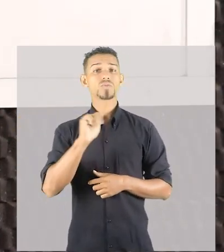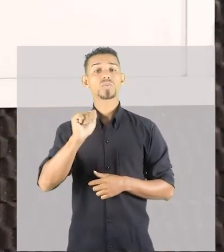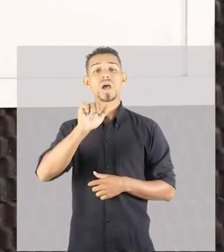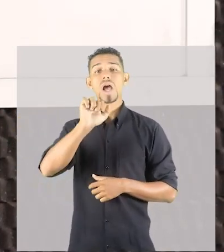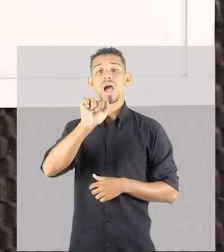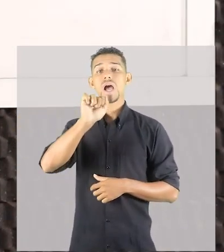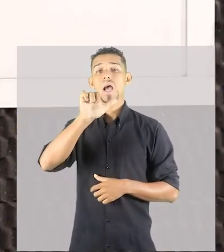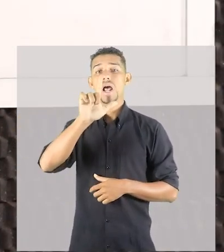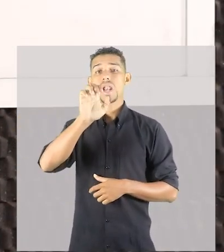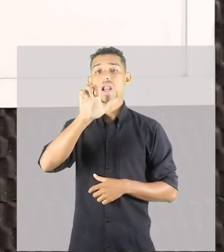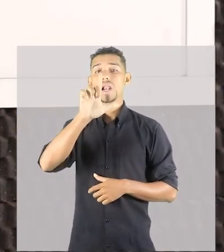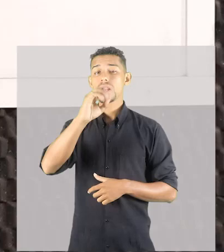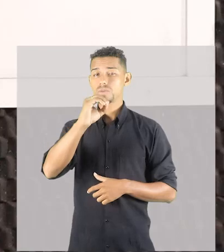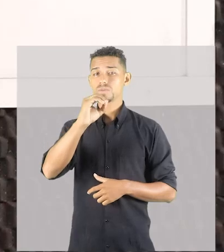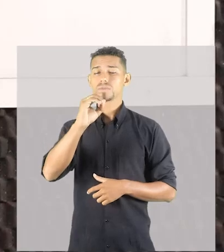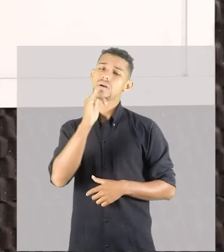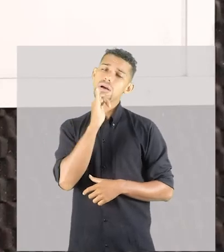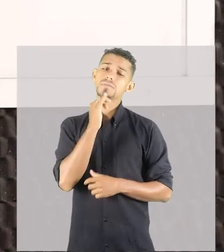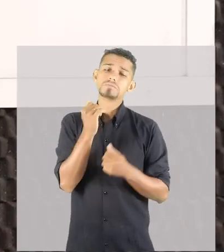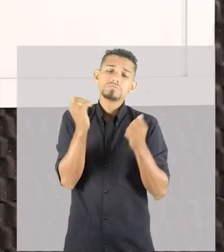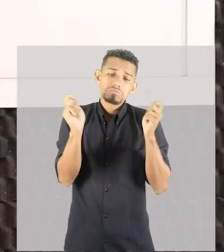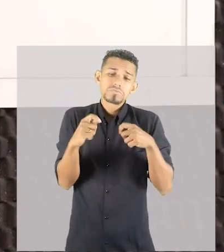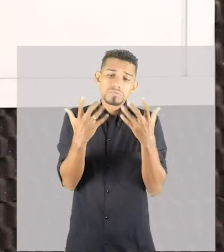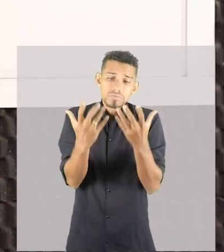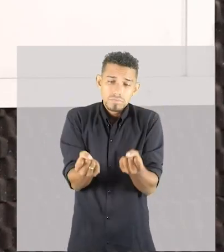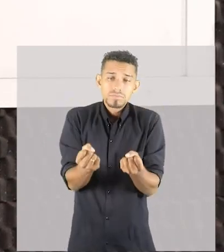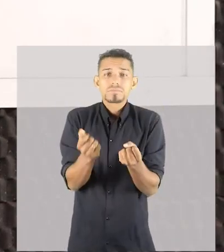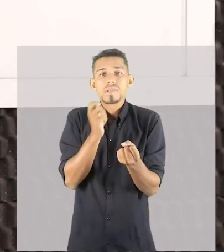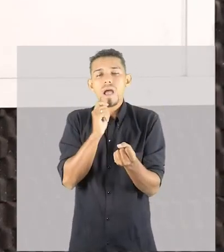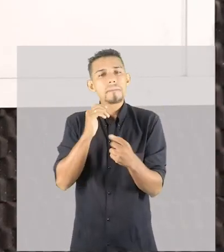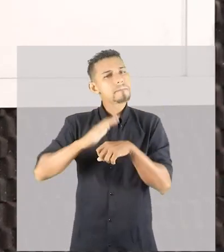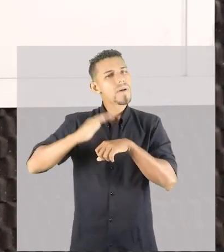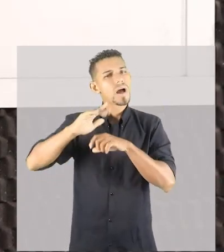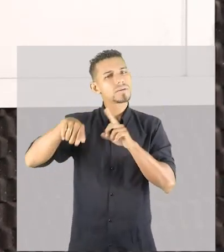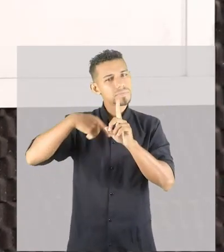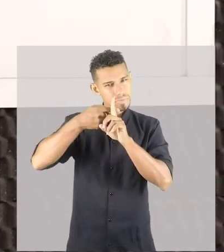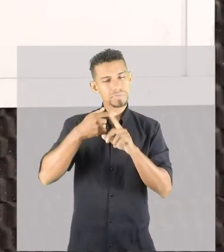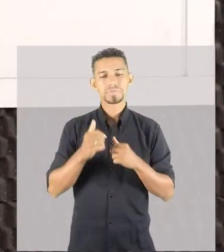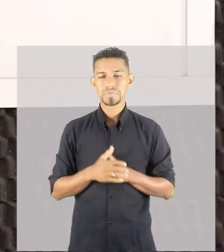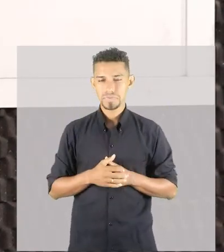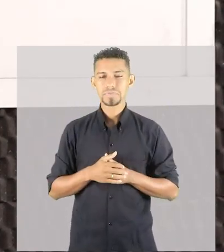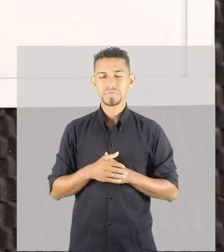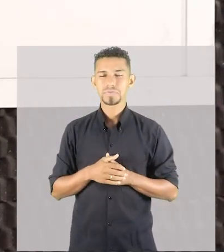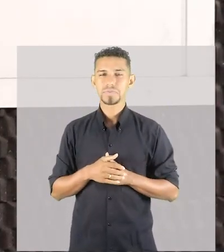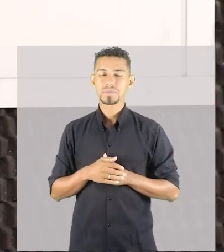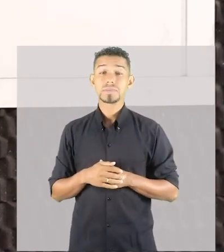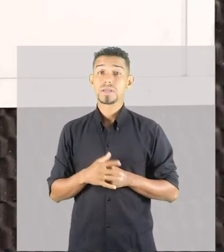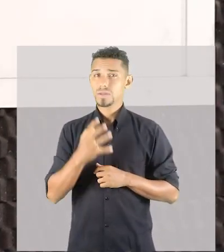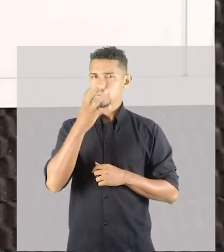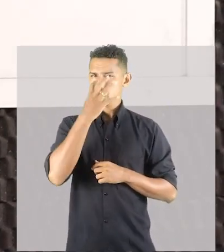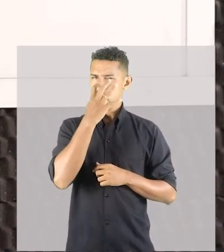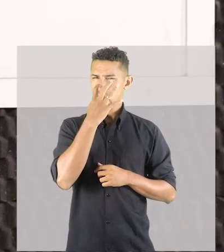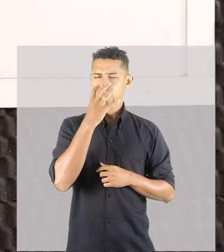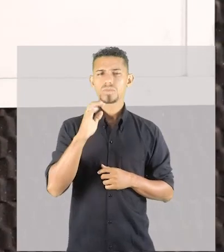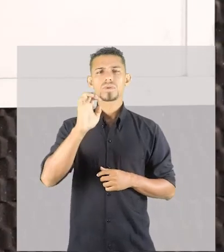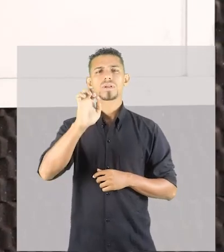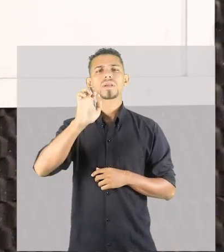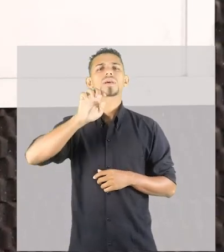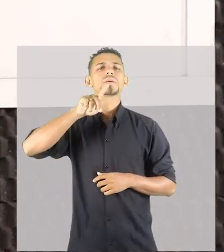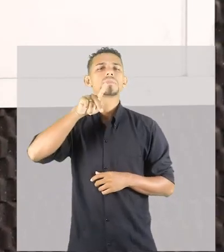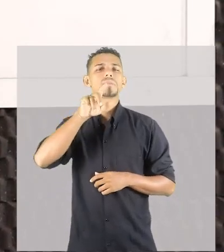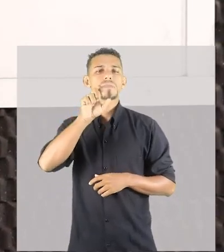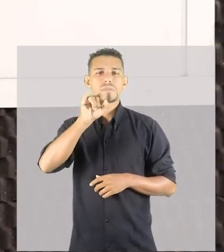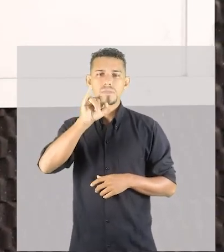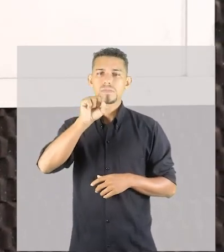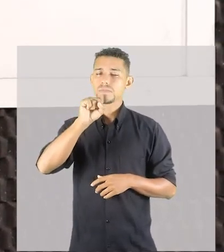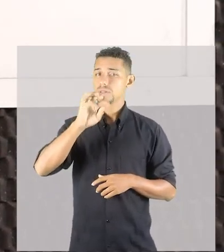para ser inibido, a epistasia recessiva eu preciso ali de um pouco mais, tá? A gente vai observar que a epistasia, quando ela é cobrada